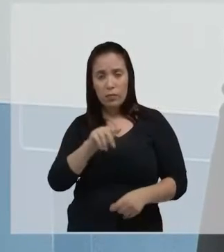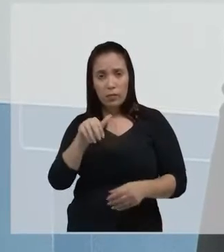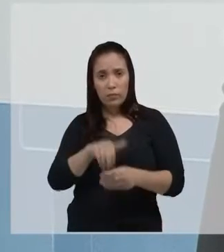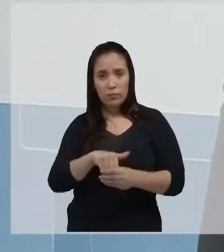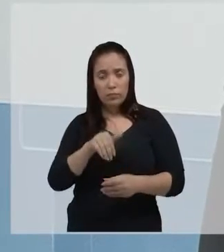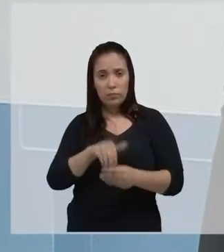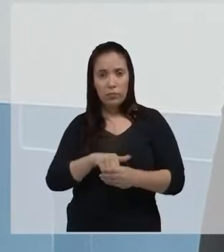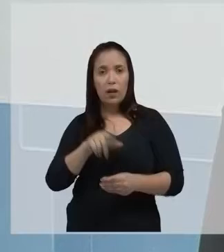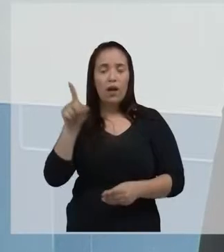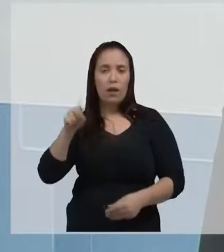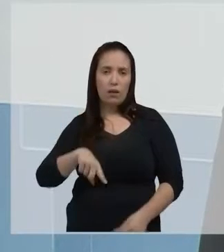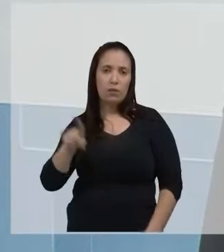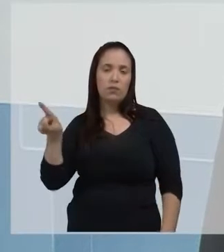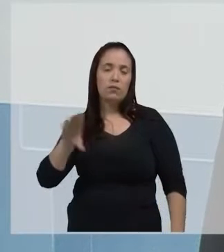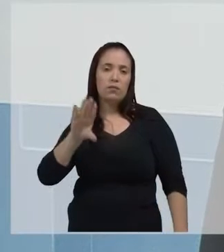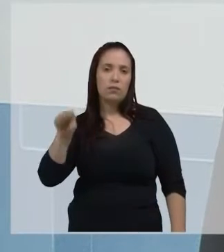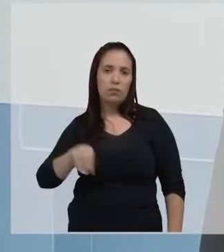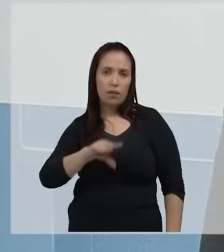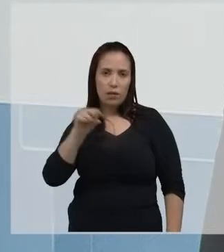graça, é Ciro Gomes.